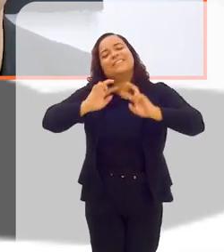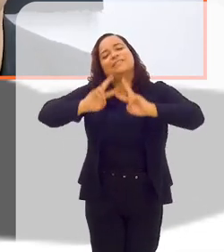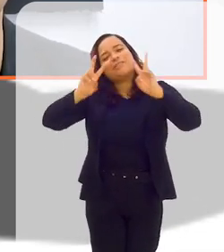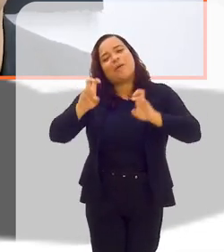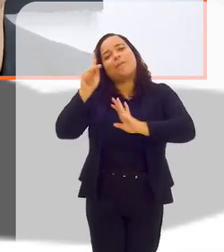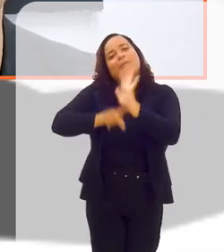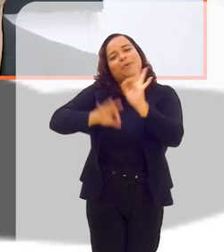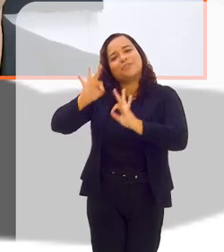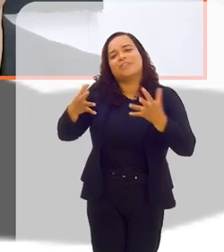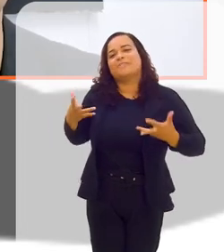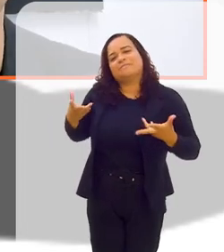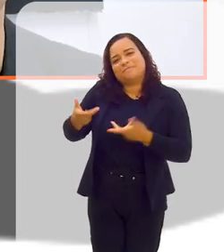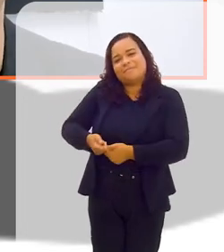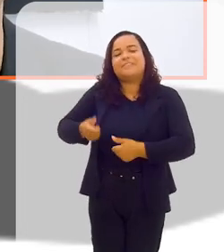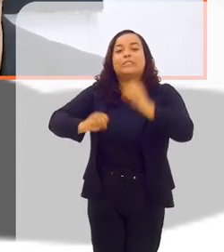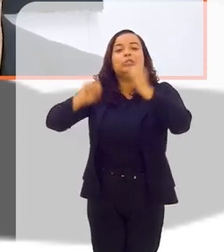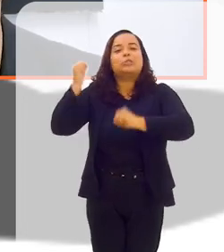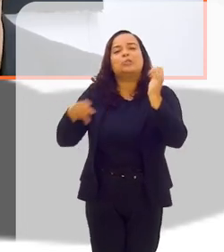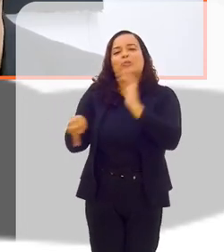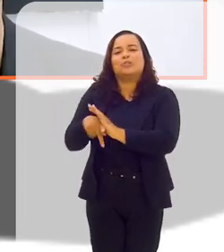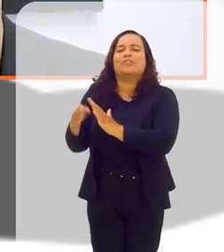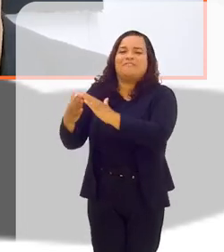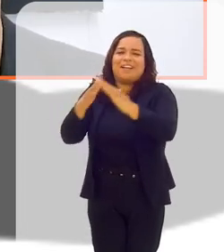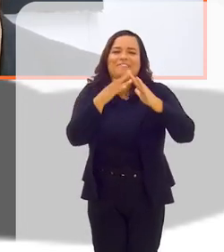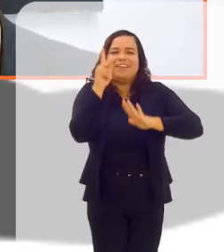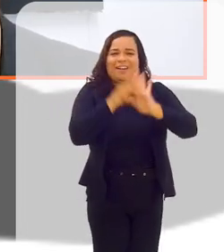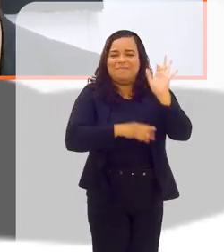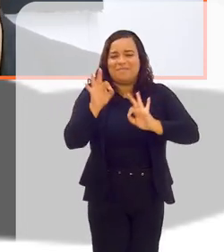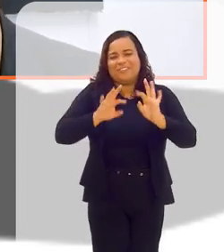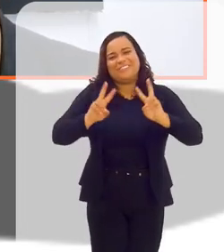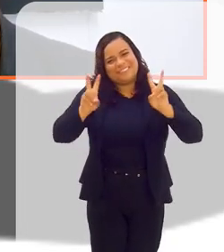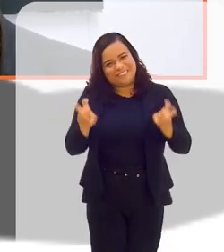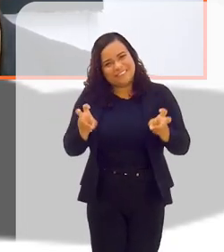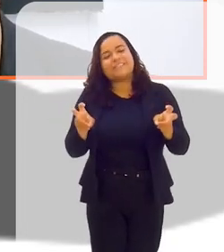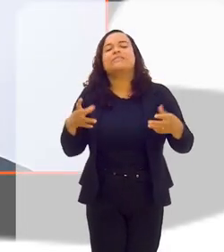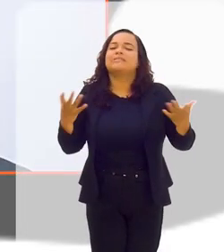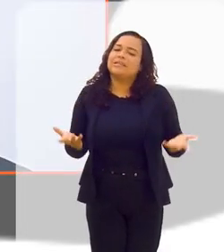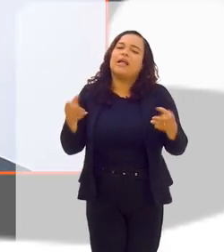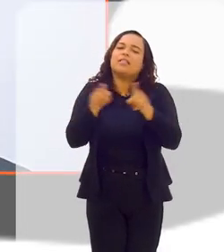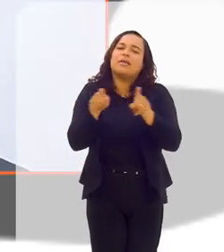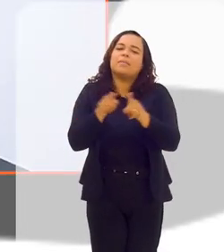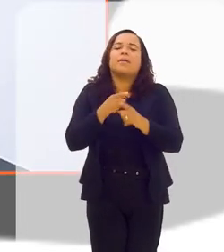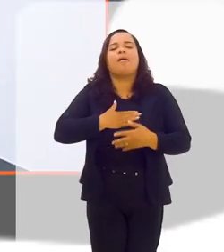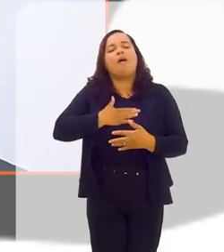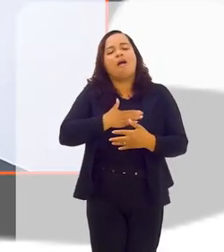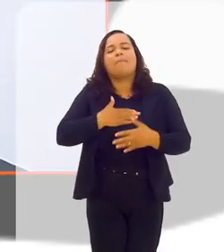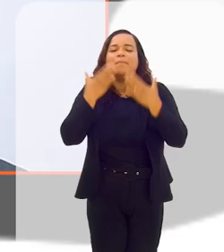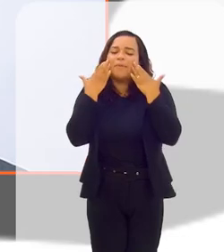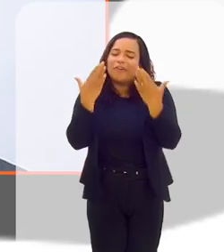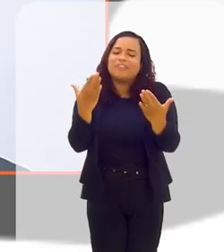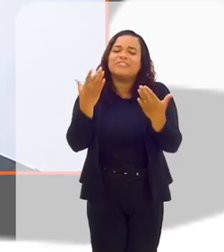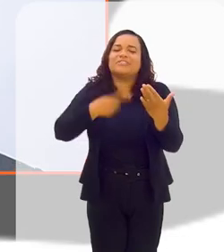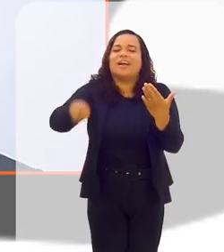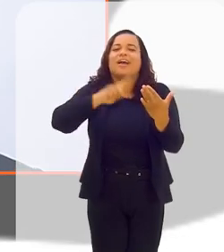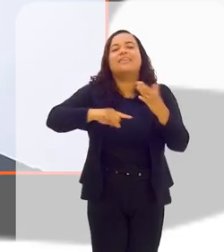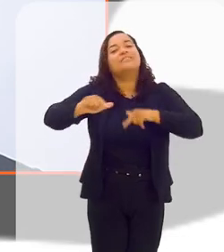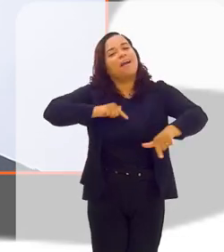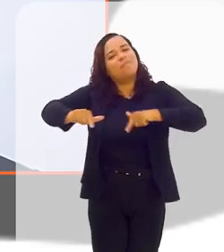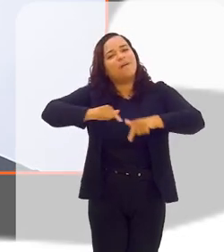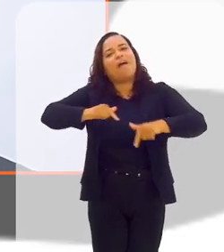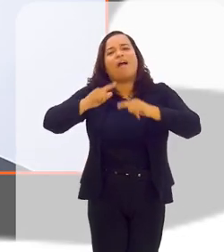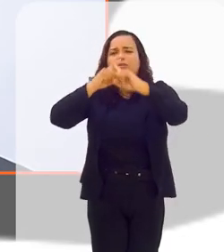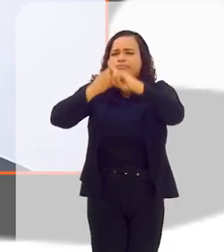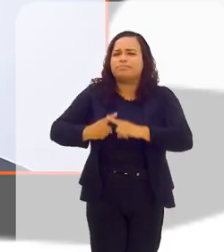vocês a respeito desse projeto Indústria para a Favela e também poder mostrar um pouquinho do nosso trabalho,